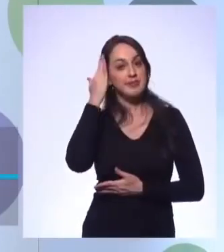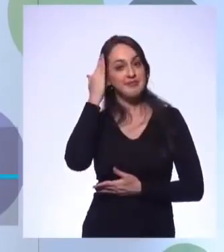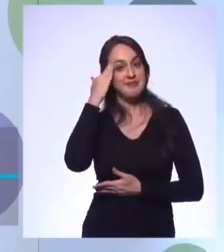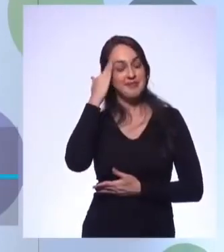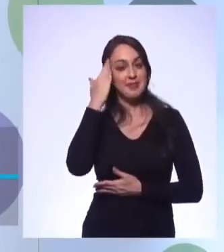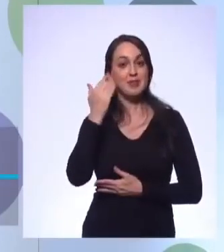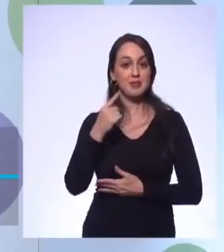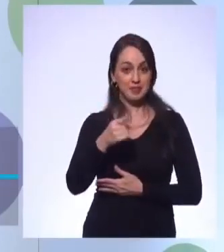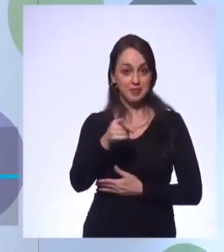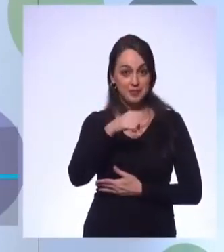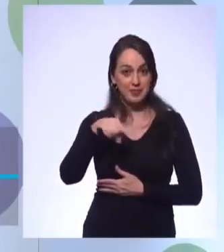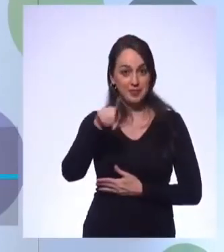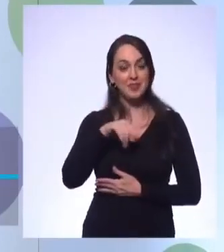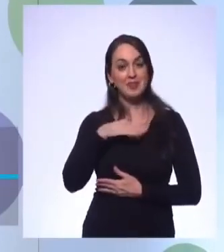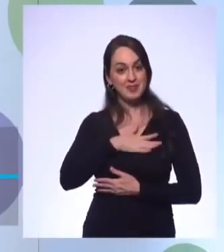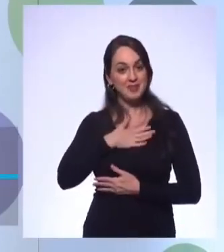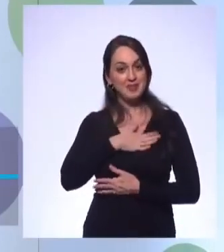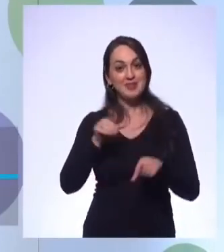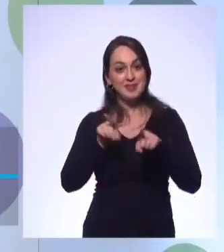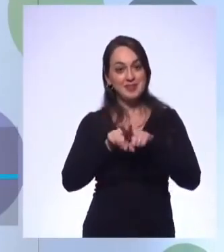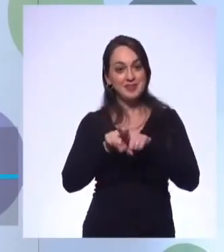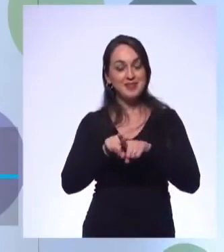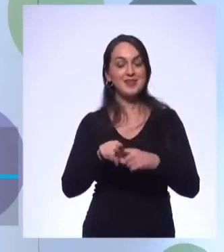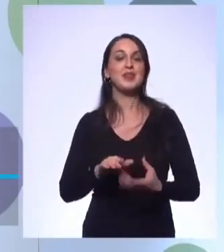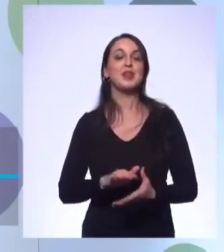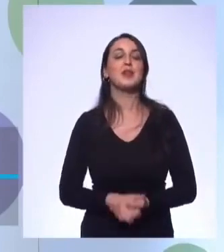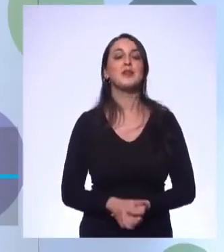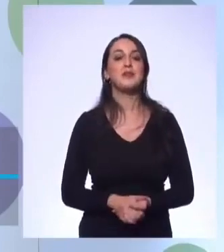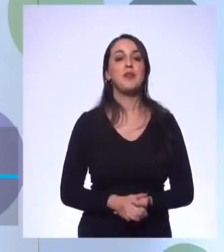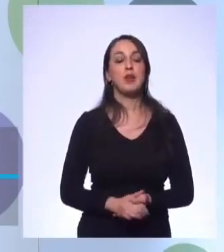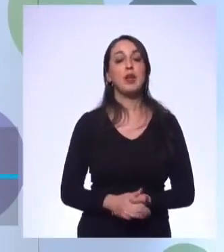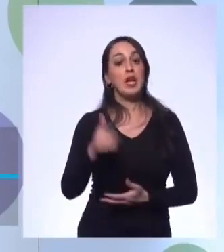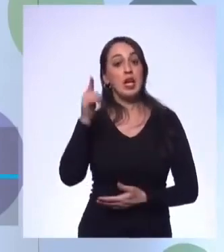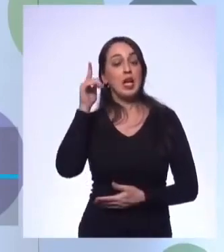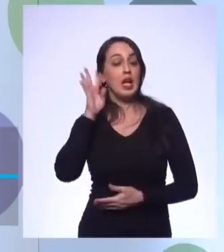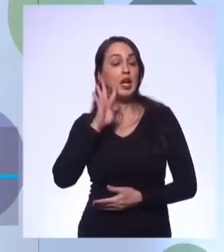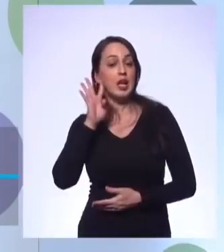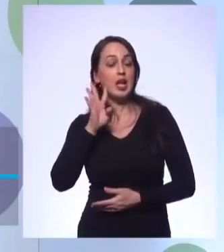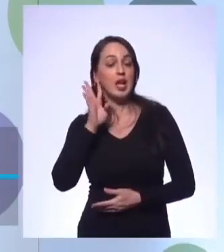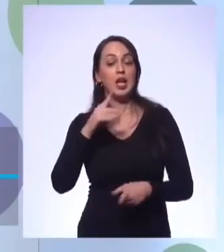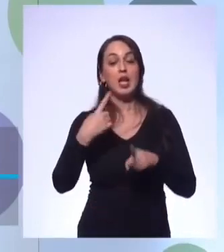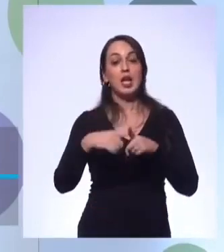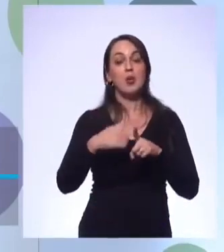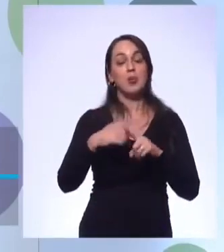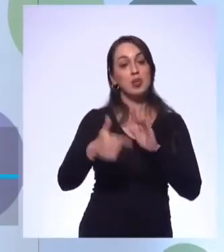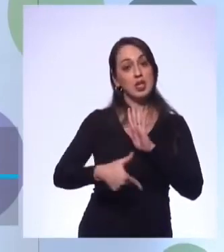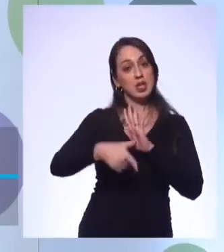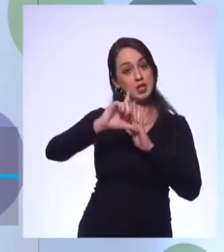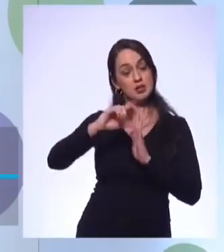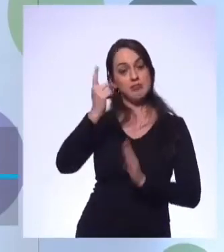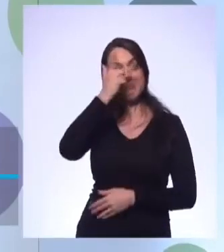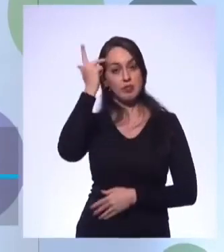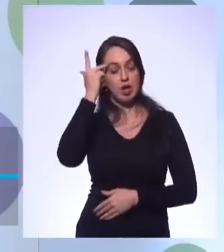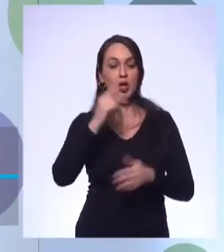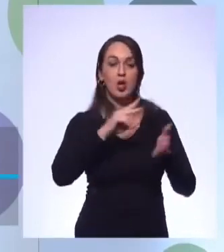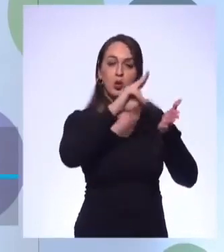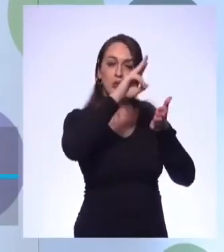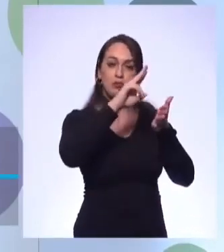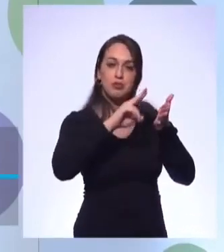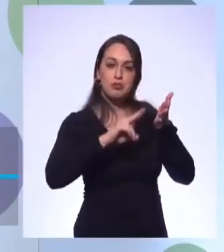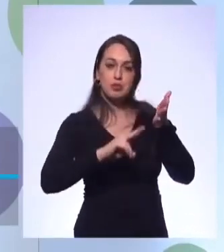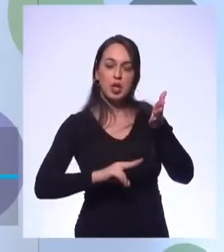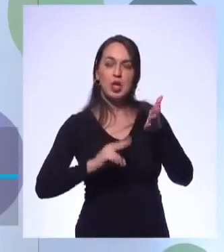do podcast é que cada pessoa, ela lê primeiro eu fiz a leitura ali, visual mesmo, e aí eu imaginei